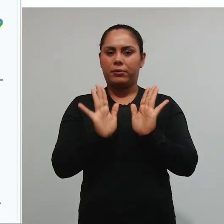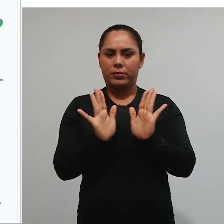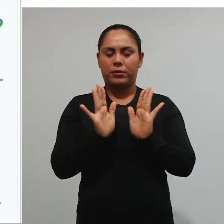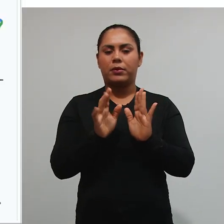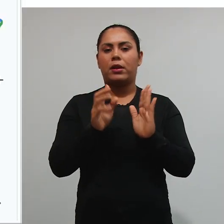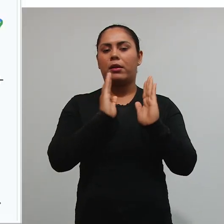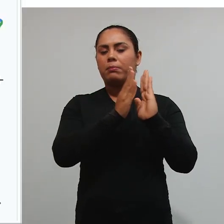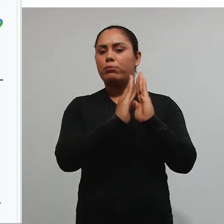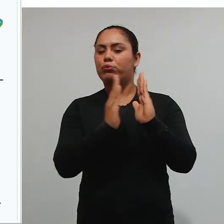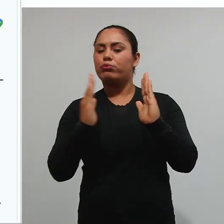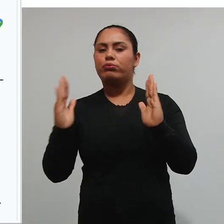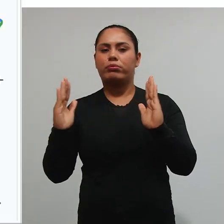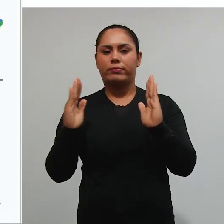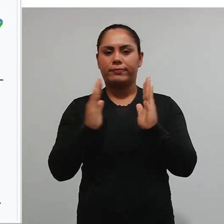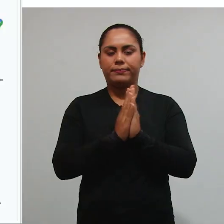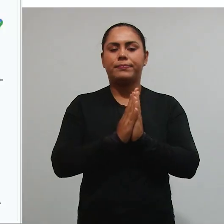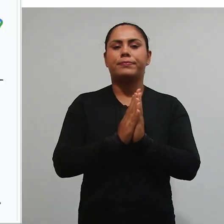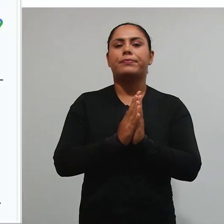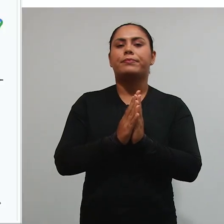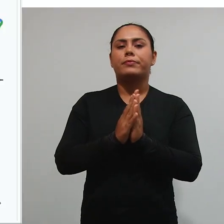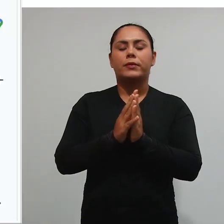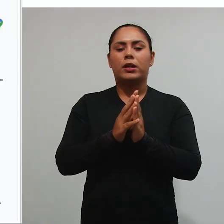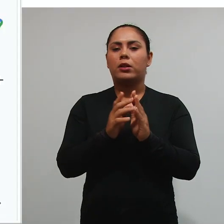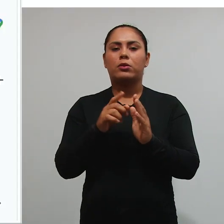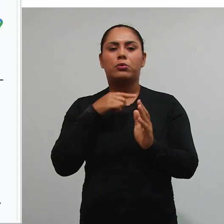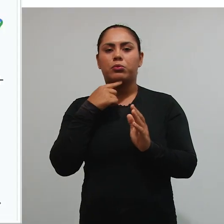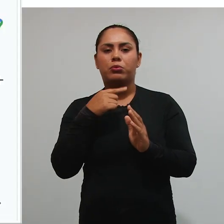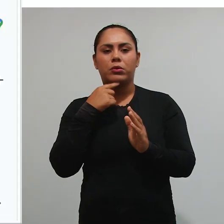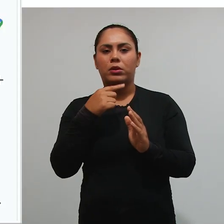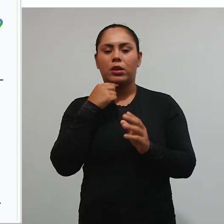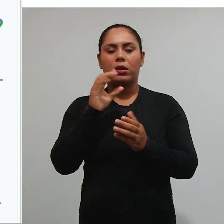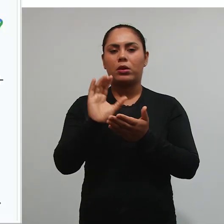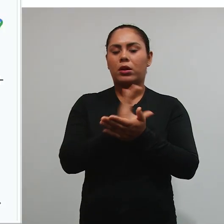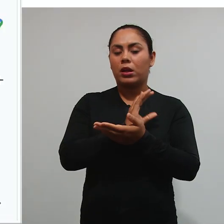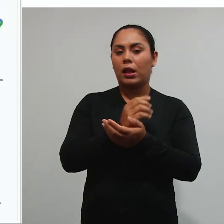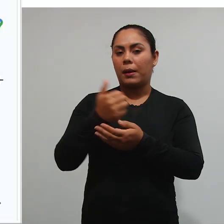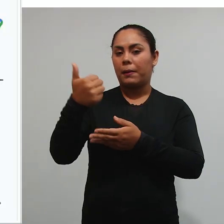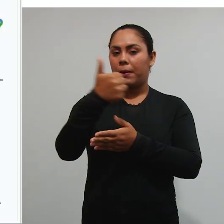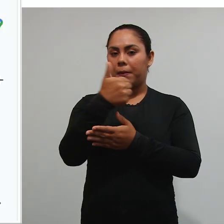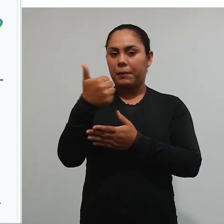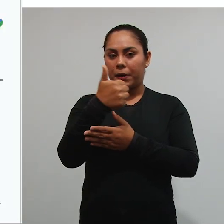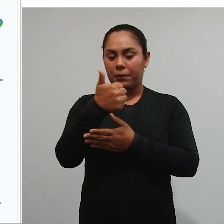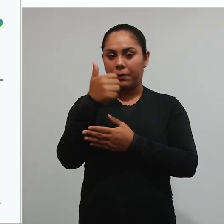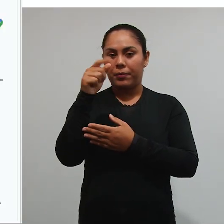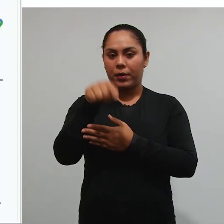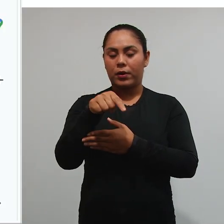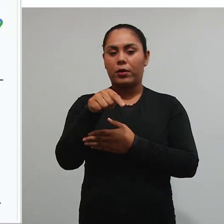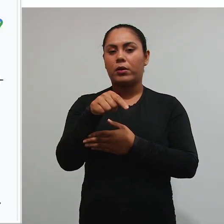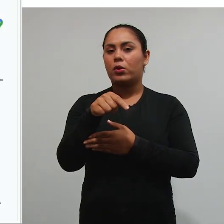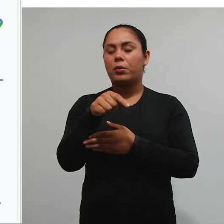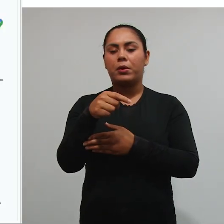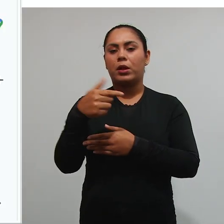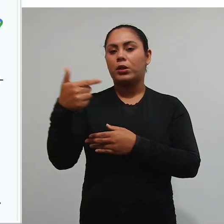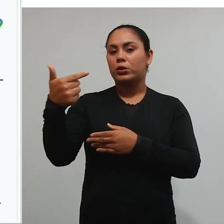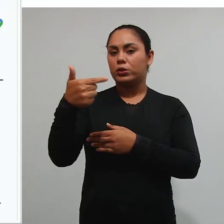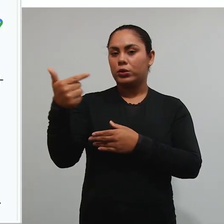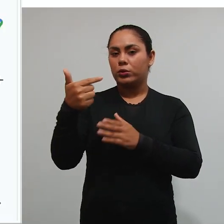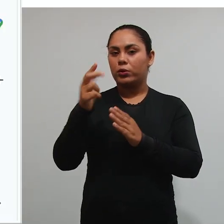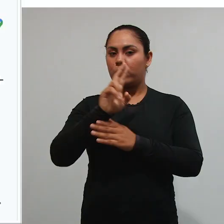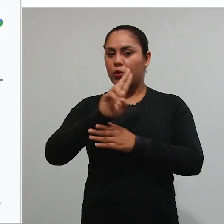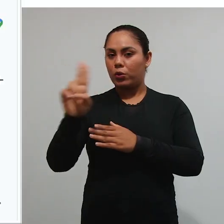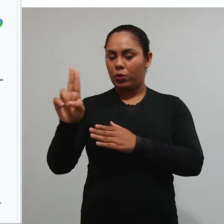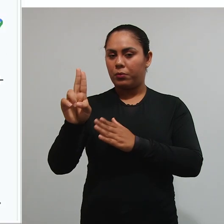uma sequência, tá? Então, eu não tenho recuo. A primeira, o sobrenome do